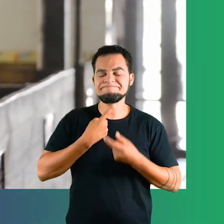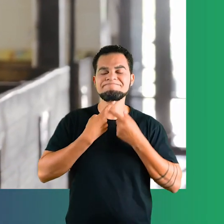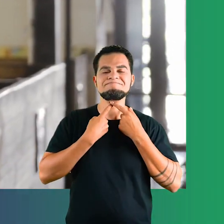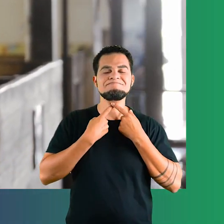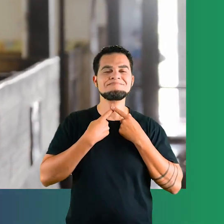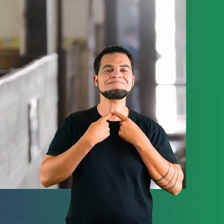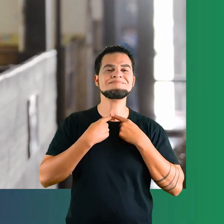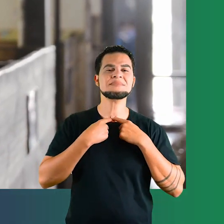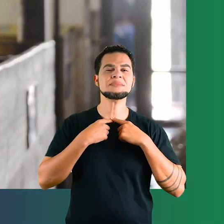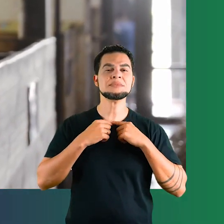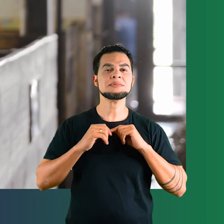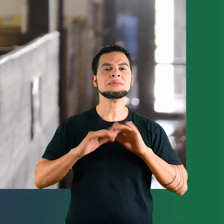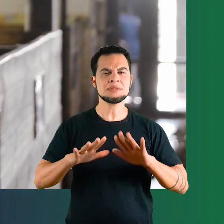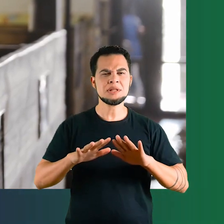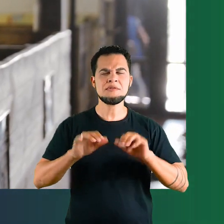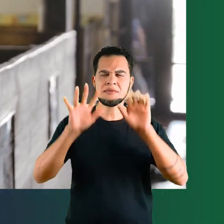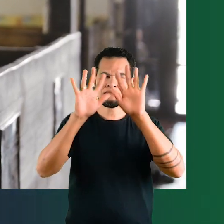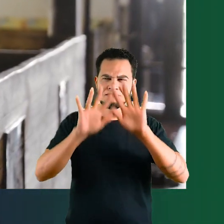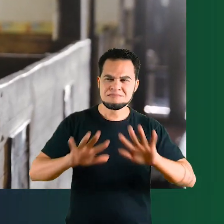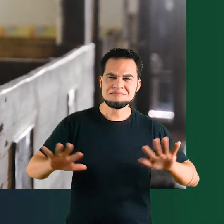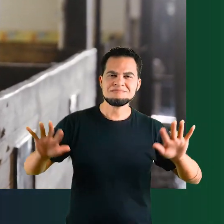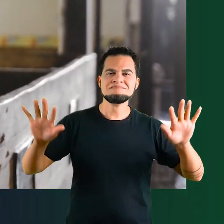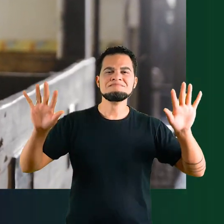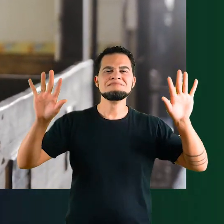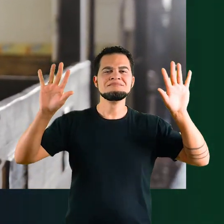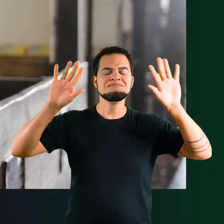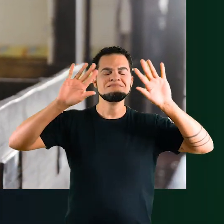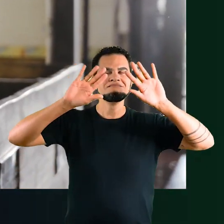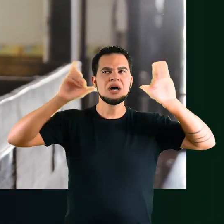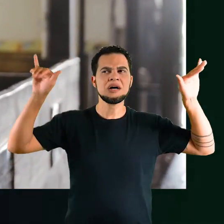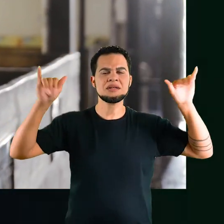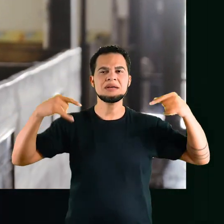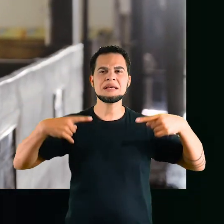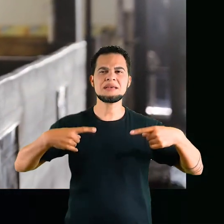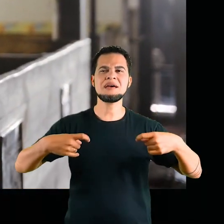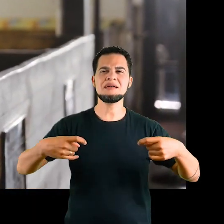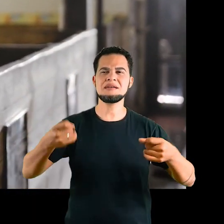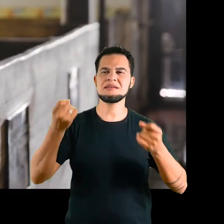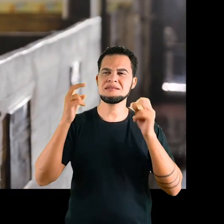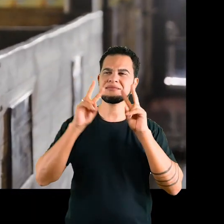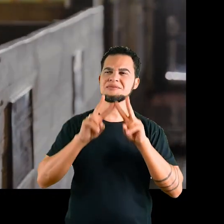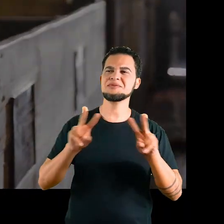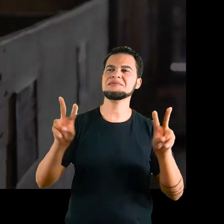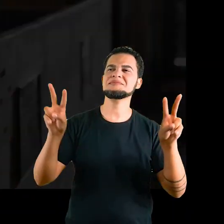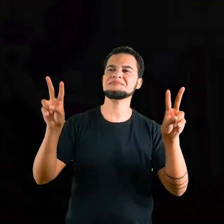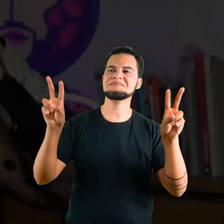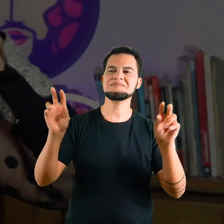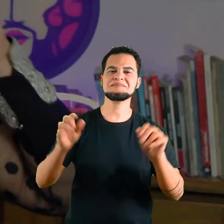que o panorama maravilhoso da guerra se descortinou inteiro a meus olhos.